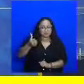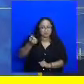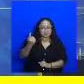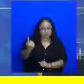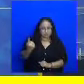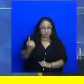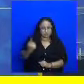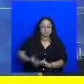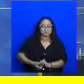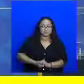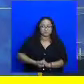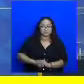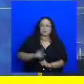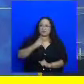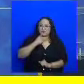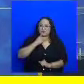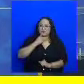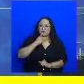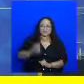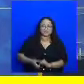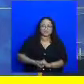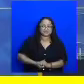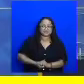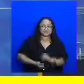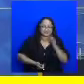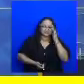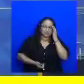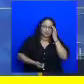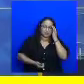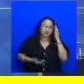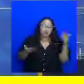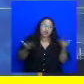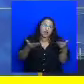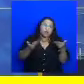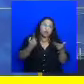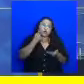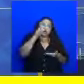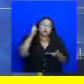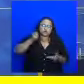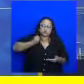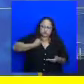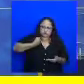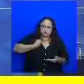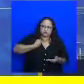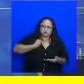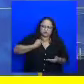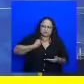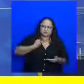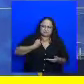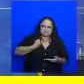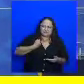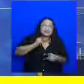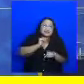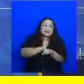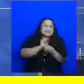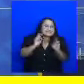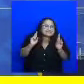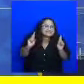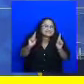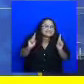61, bola vermelha. Agora a última dezena, hein? Aquela torcida a